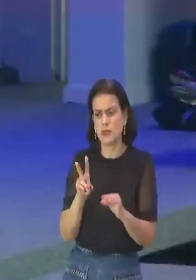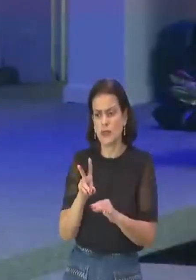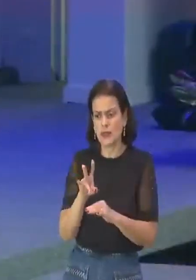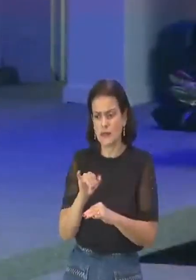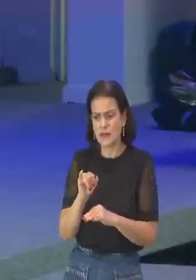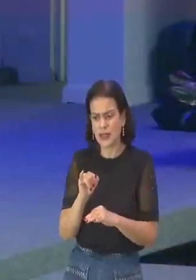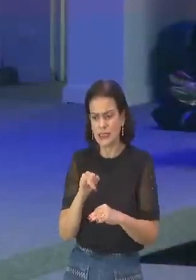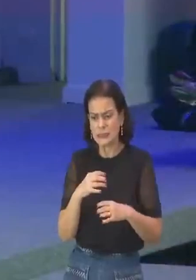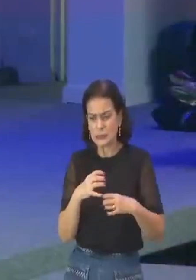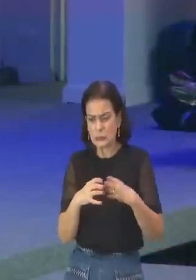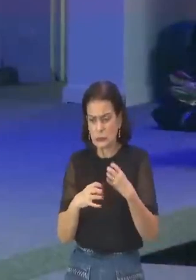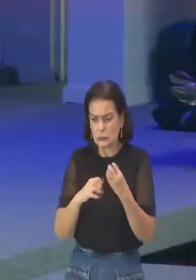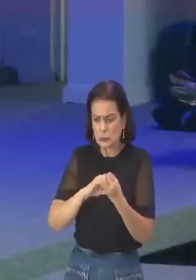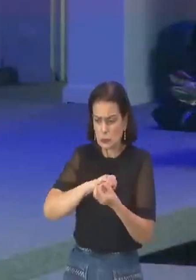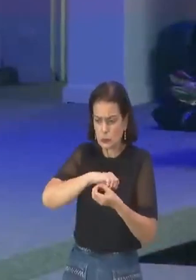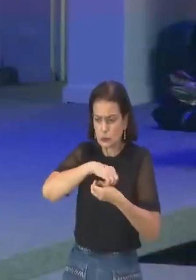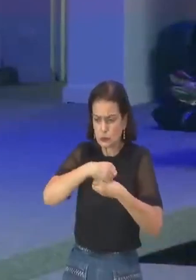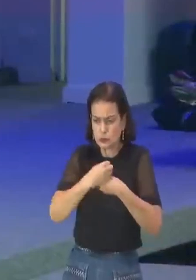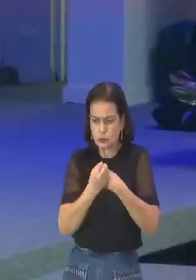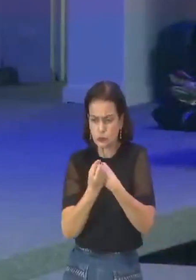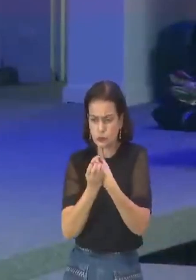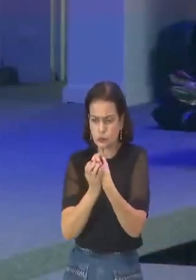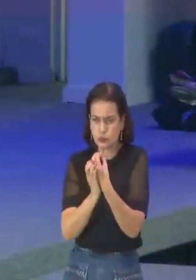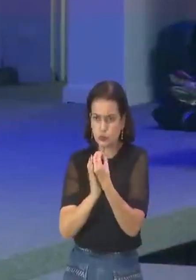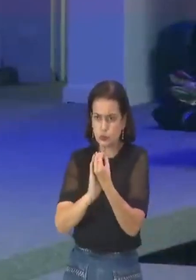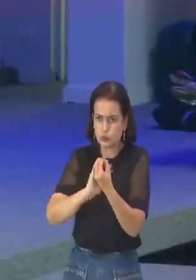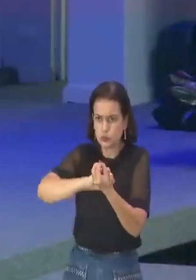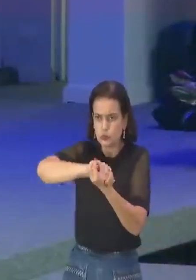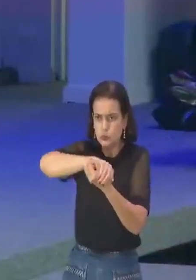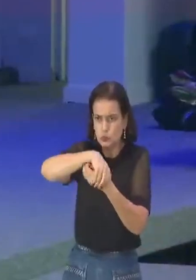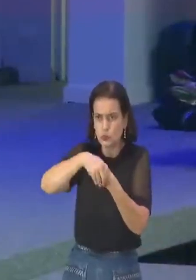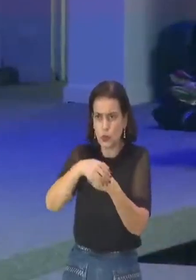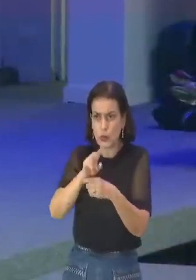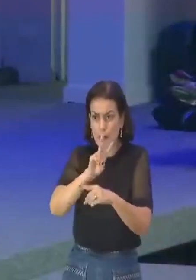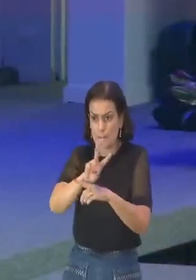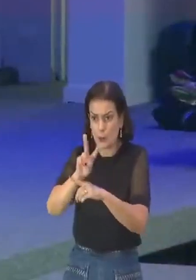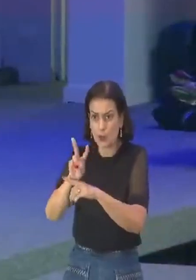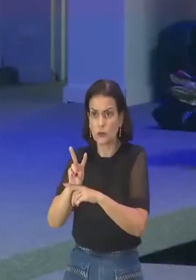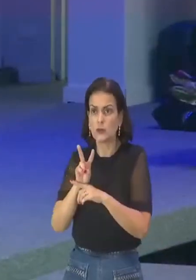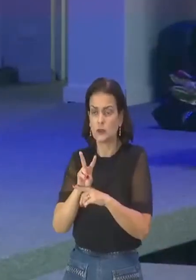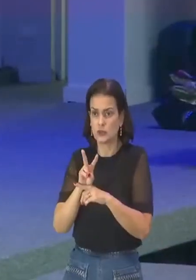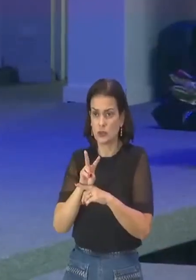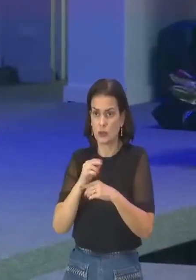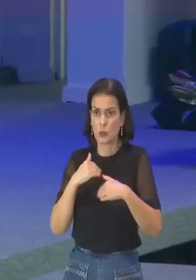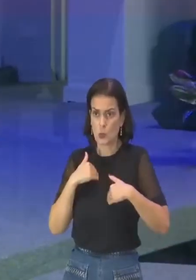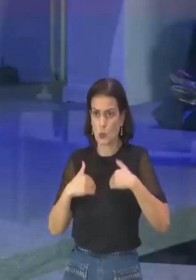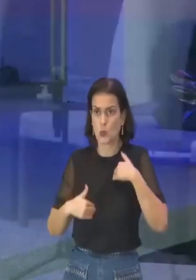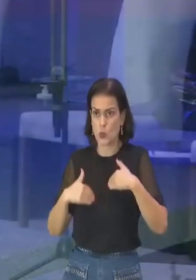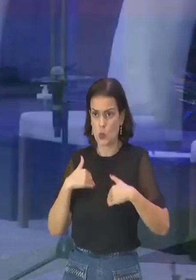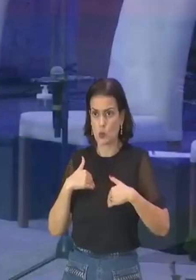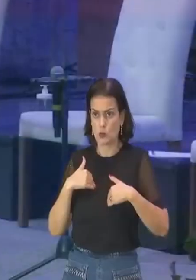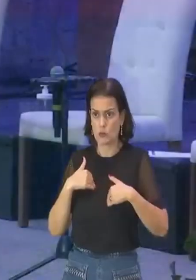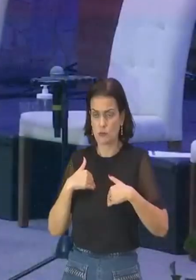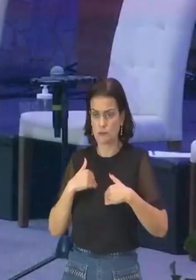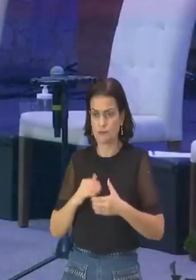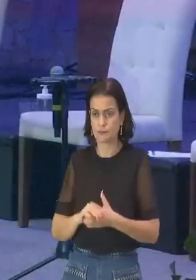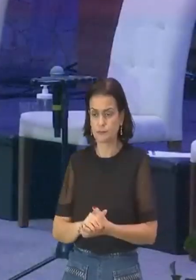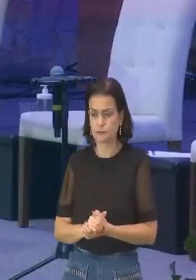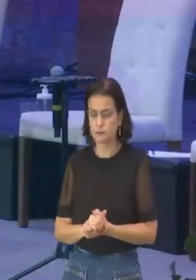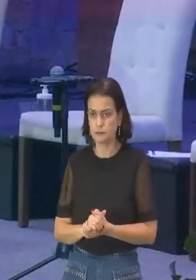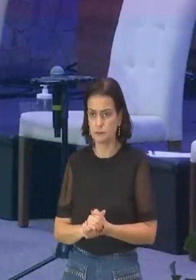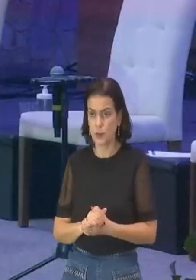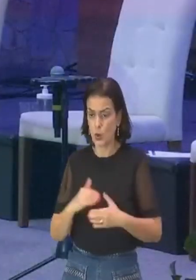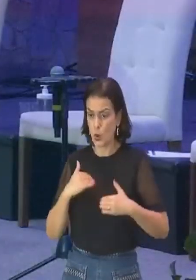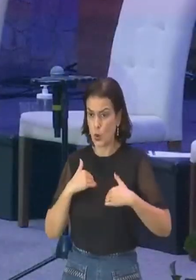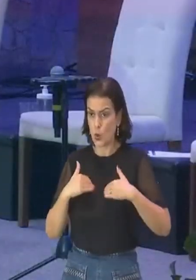vai fazendo isso para proteger a ela e ao corpo. Este